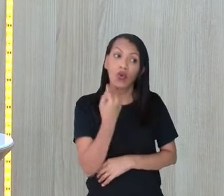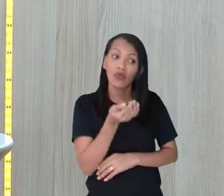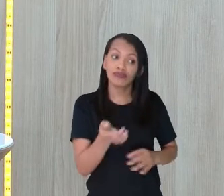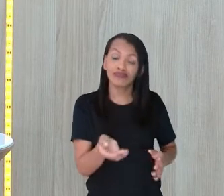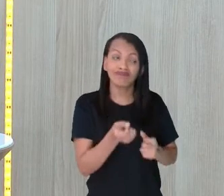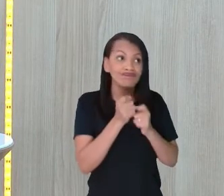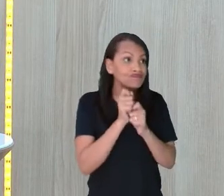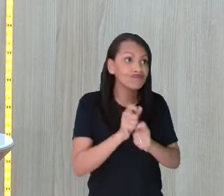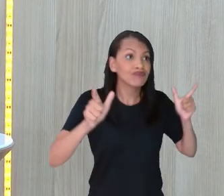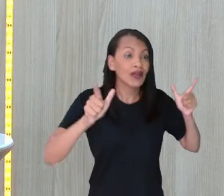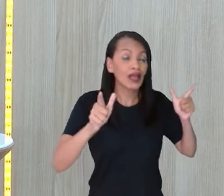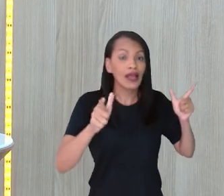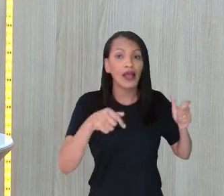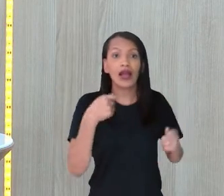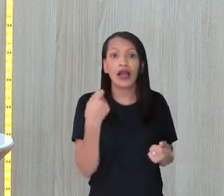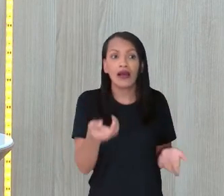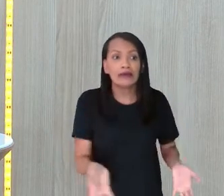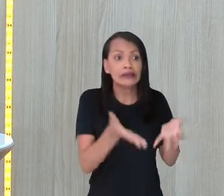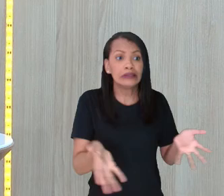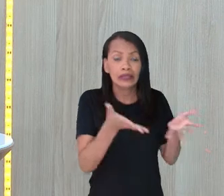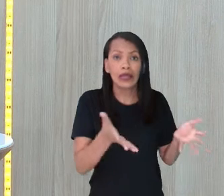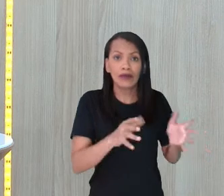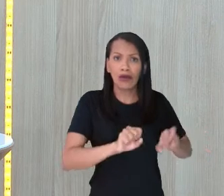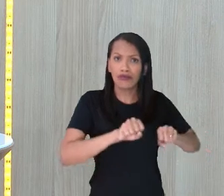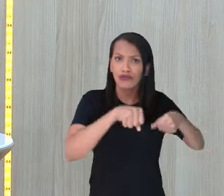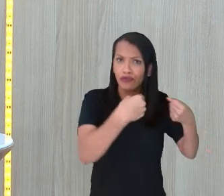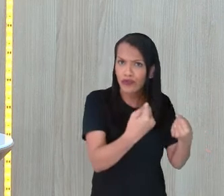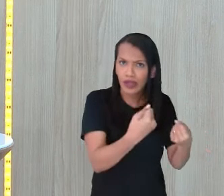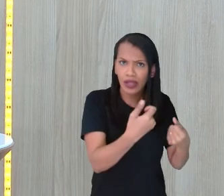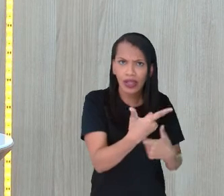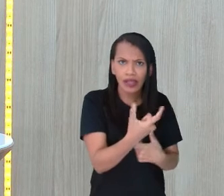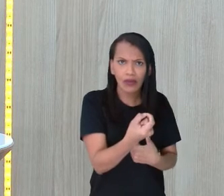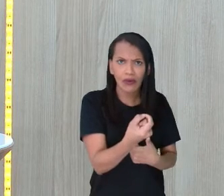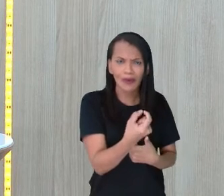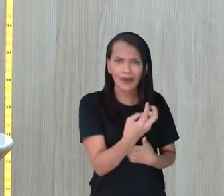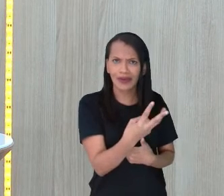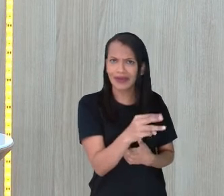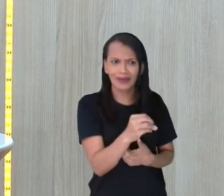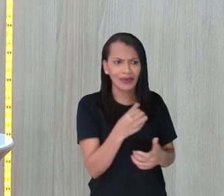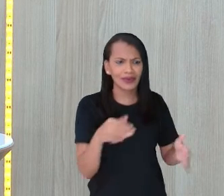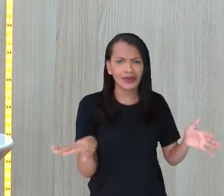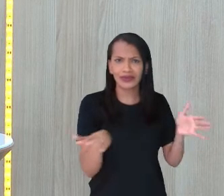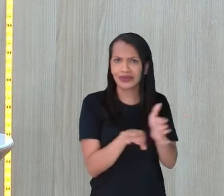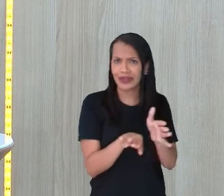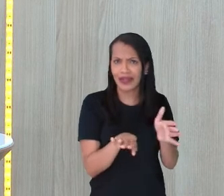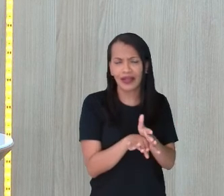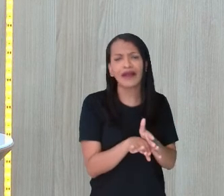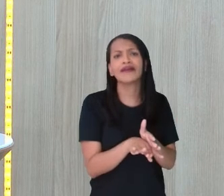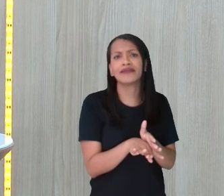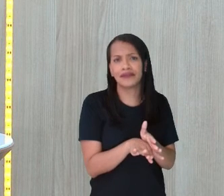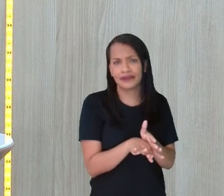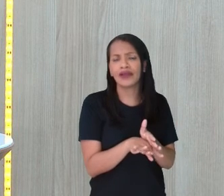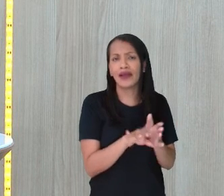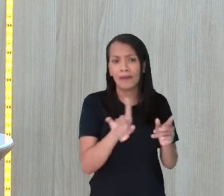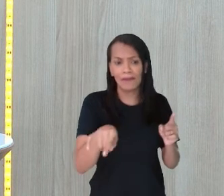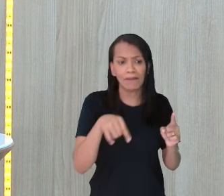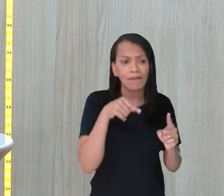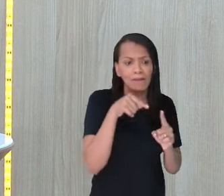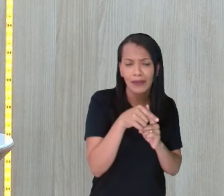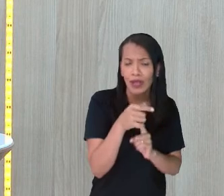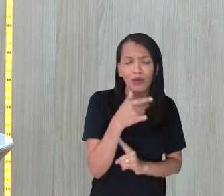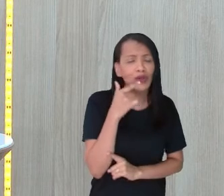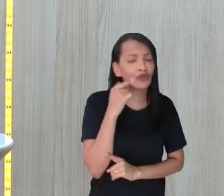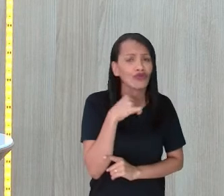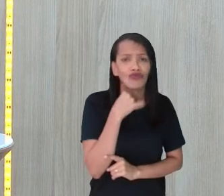vamos cumprir, se não botarmos a mão na massa, em 2030 vamos chegar sem cumprir esses objetivos. Existe